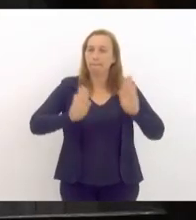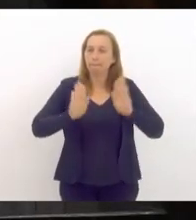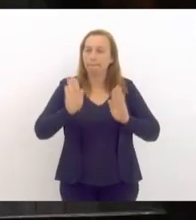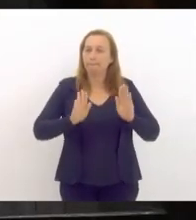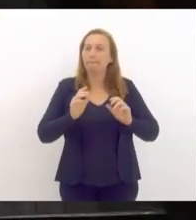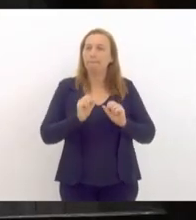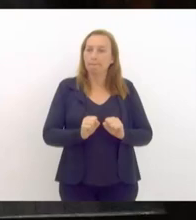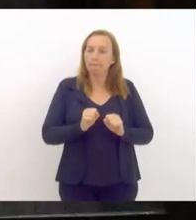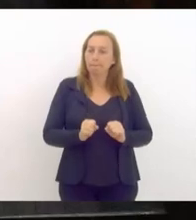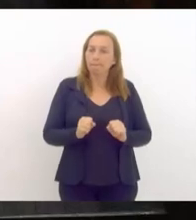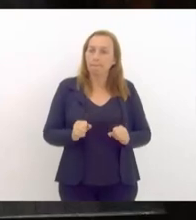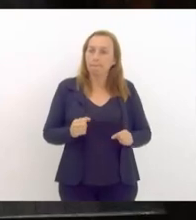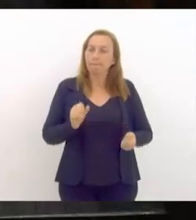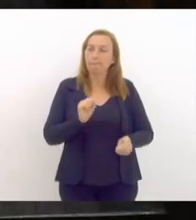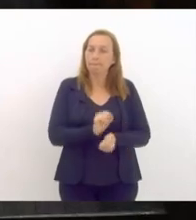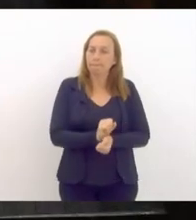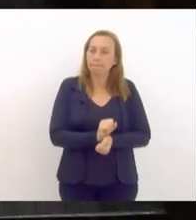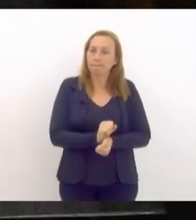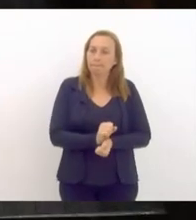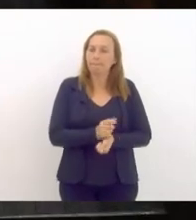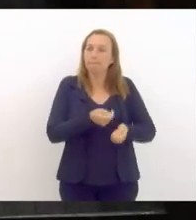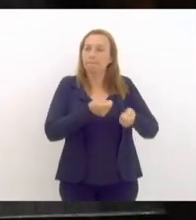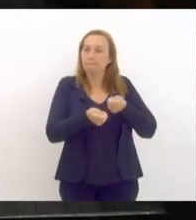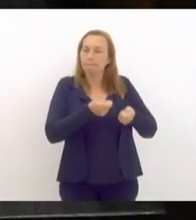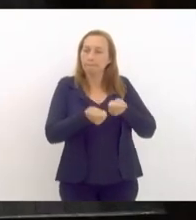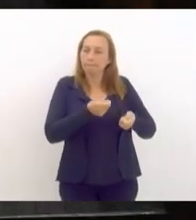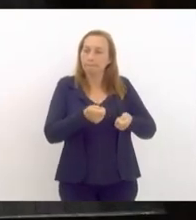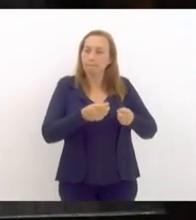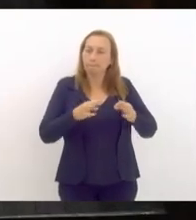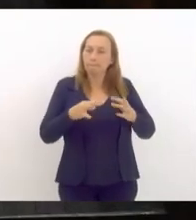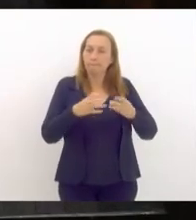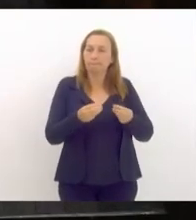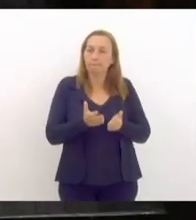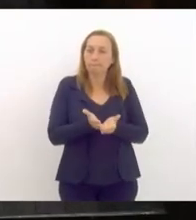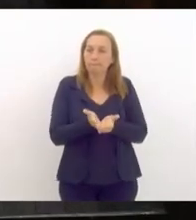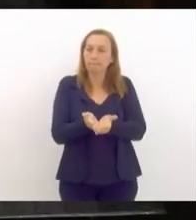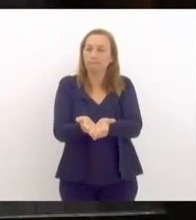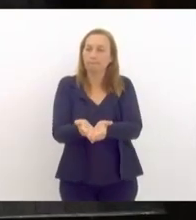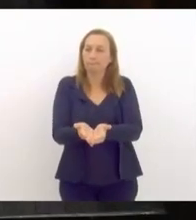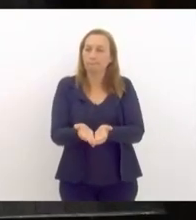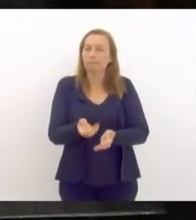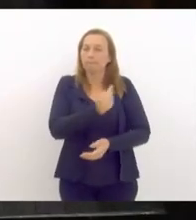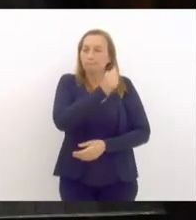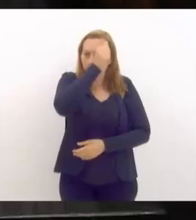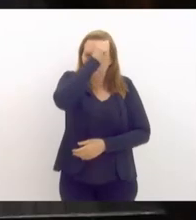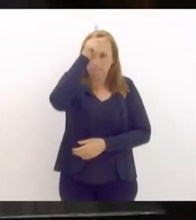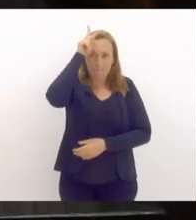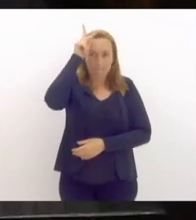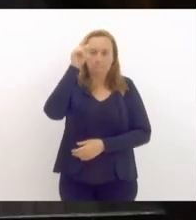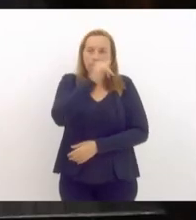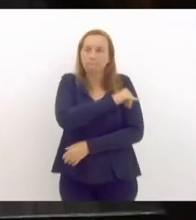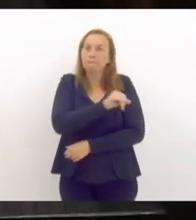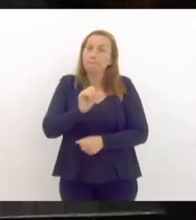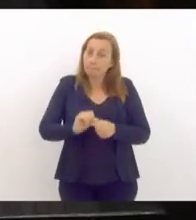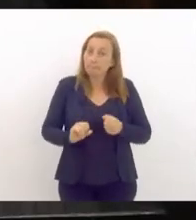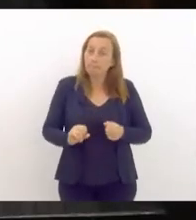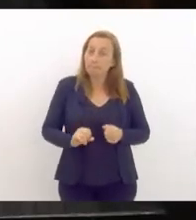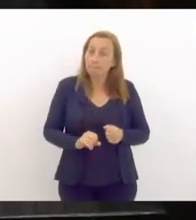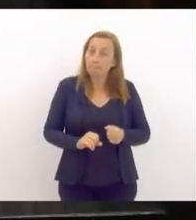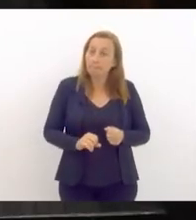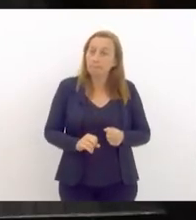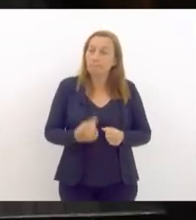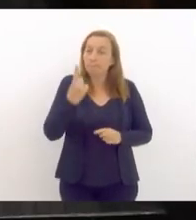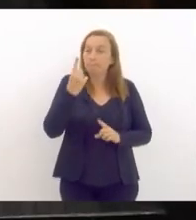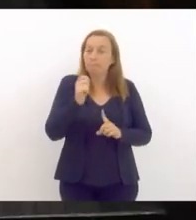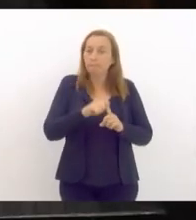uma intervenção e assumir o controle operacional das marcas a prefeitura do Rio fez isso a